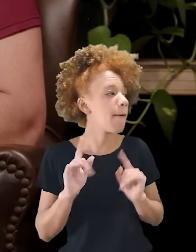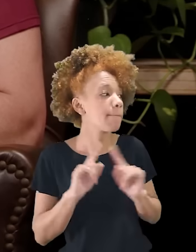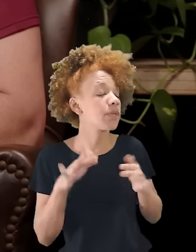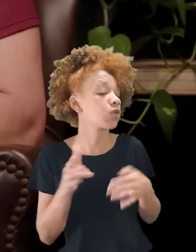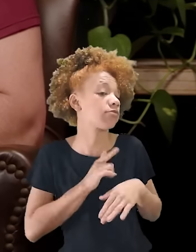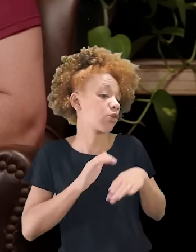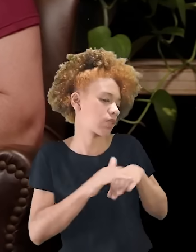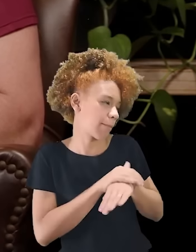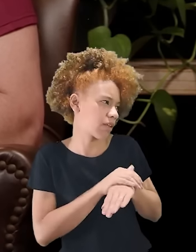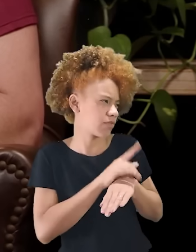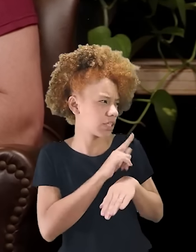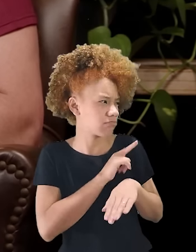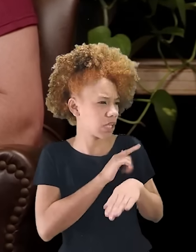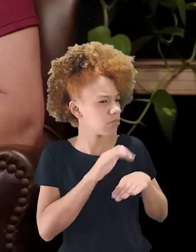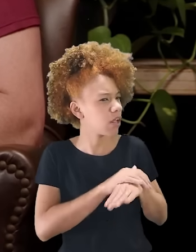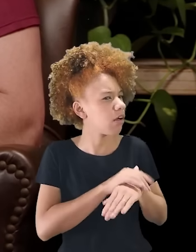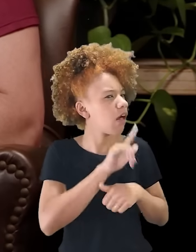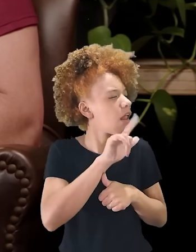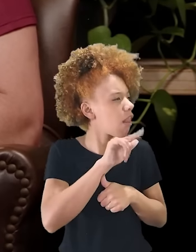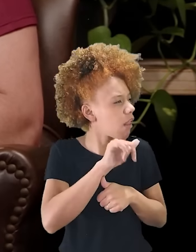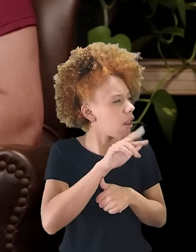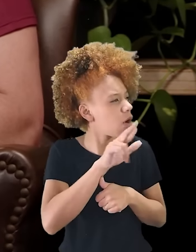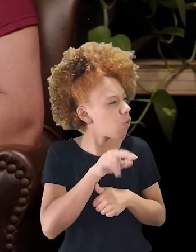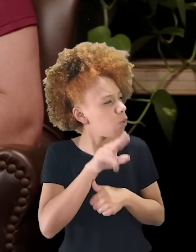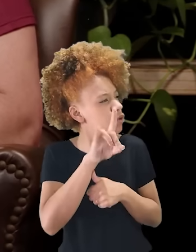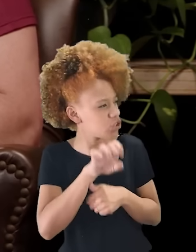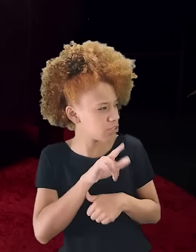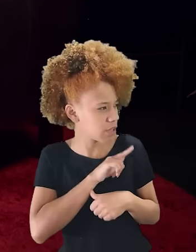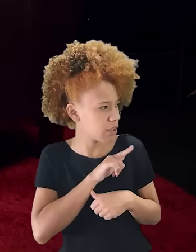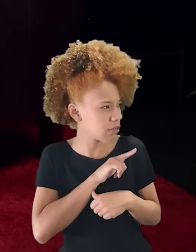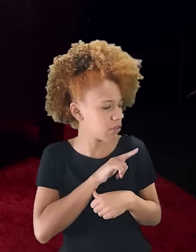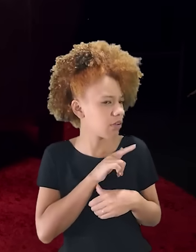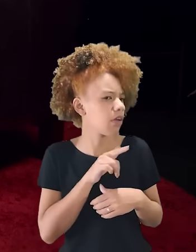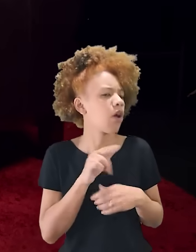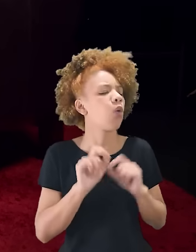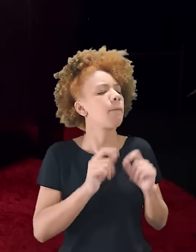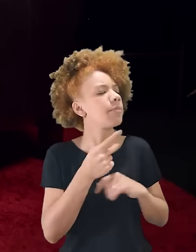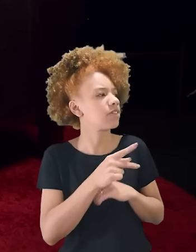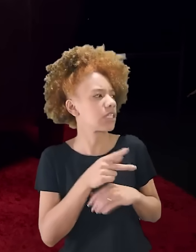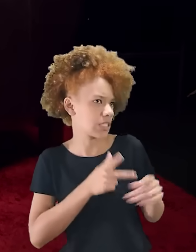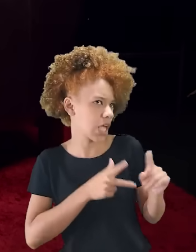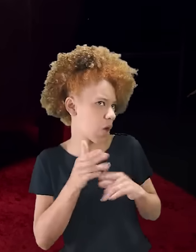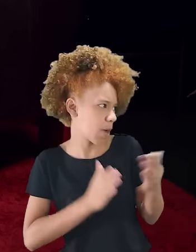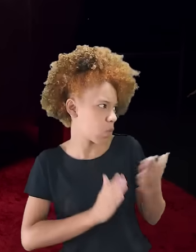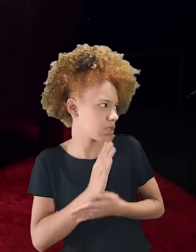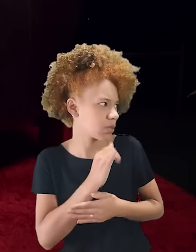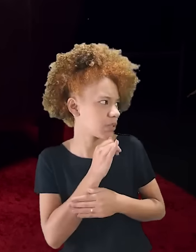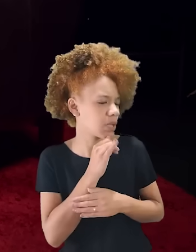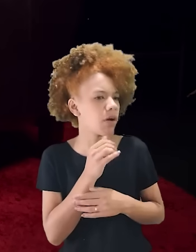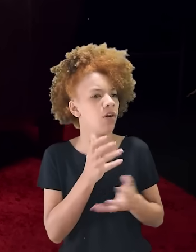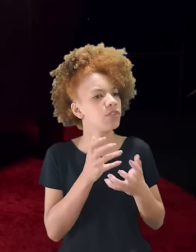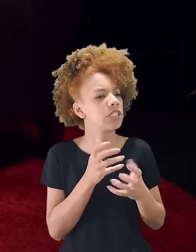quando você tem um sapato que você falou que você tem um sapato que su Nana rud sei lá tem tal não sei o qu isso para vocês é uma conquista do tipo